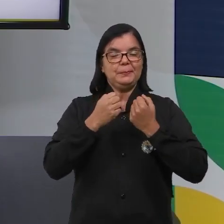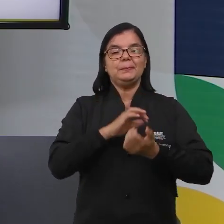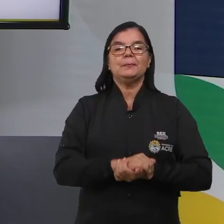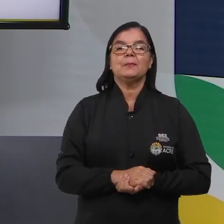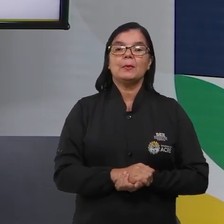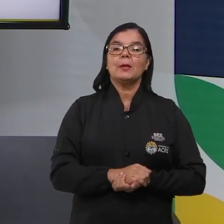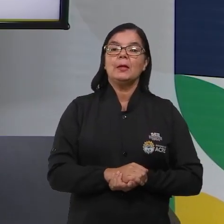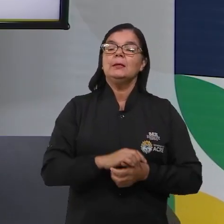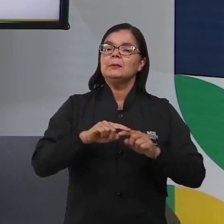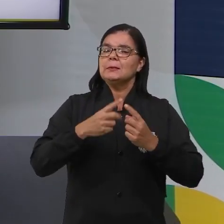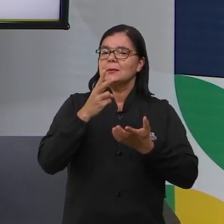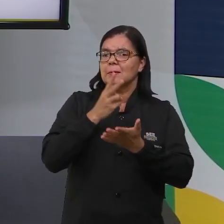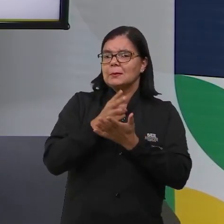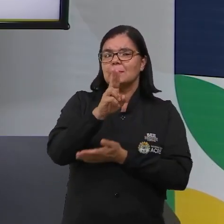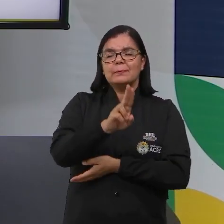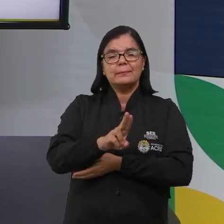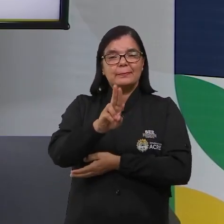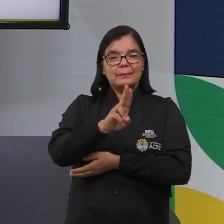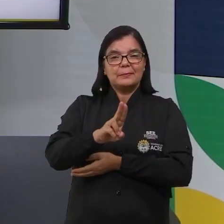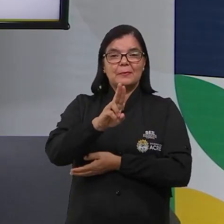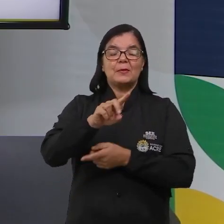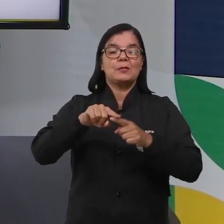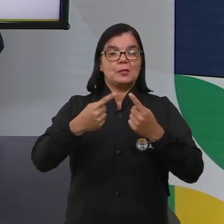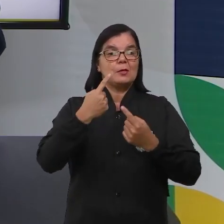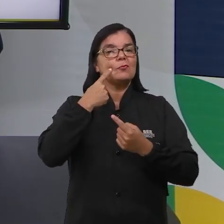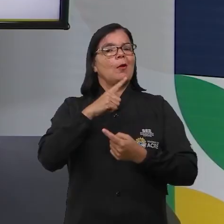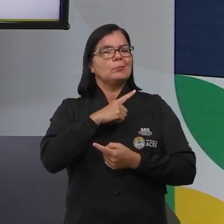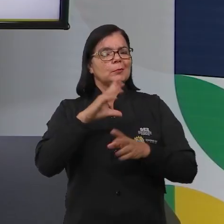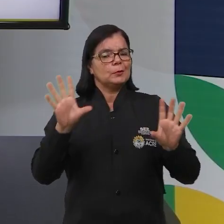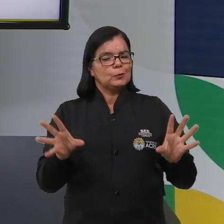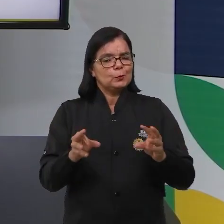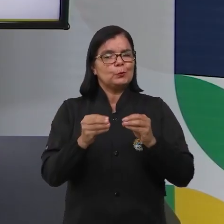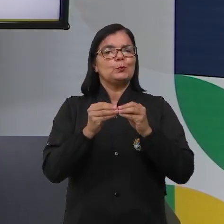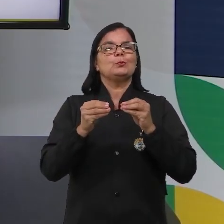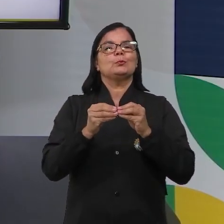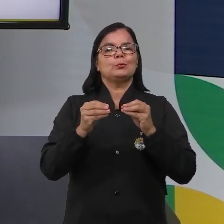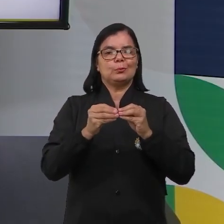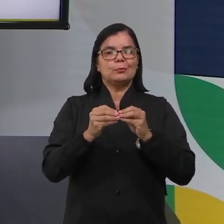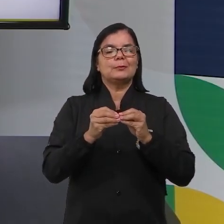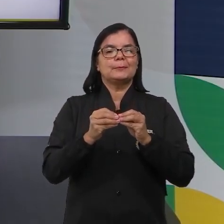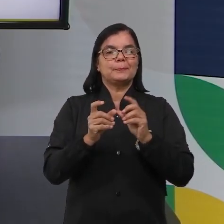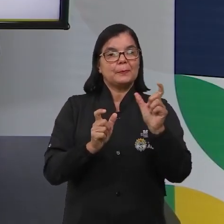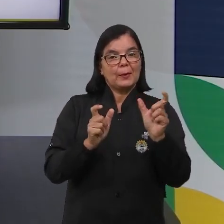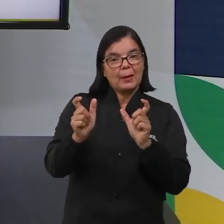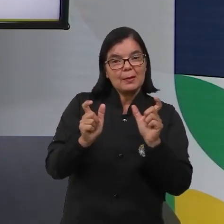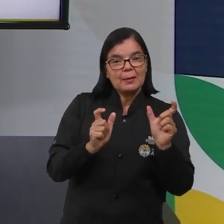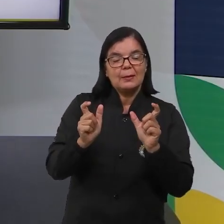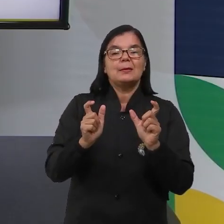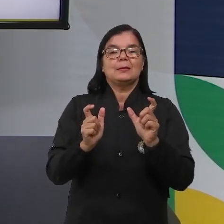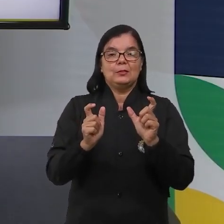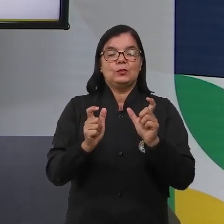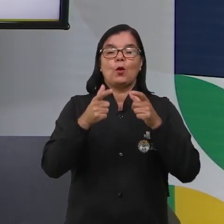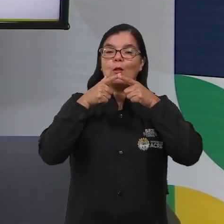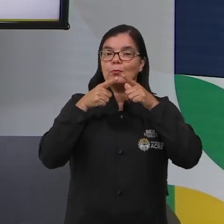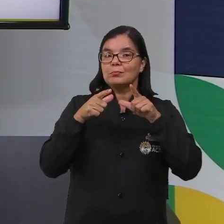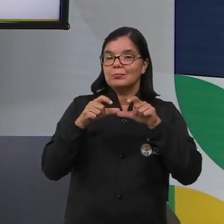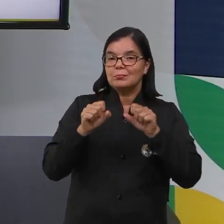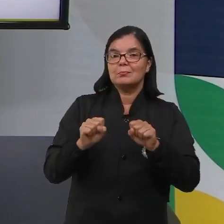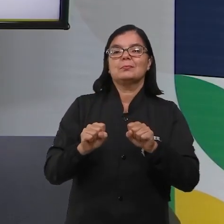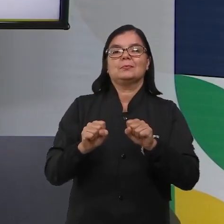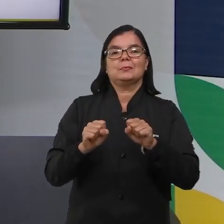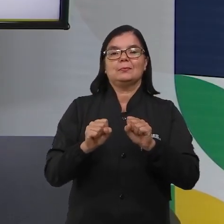esses recursos, são sempre muito utilizados. A gente tem a junção de determinados mecanismos linguísticos